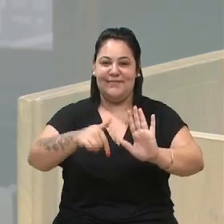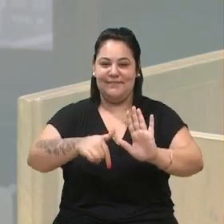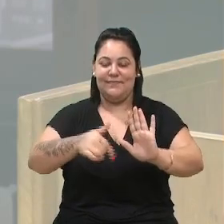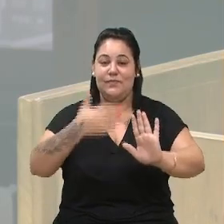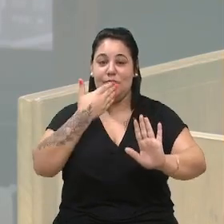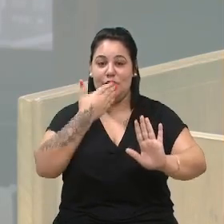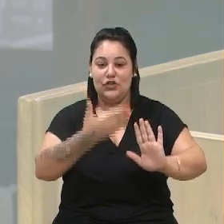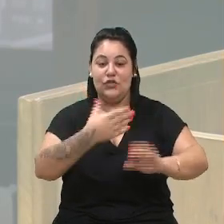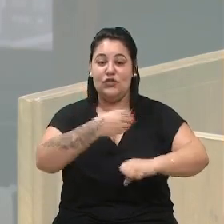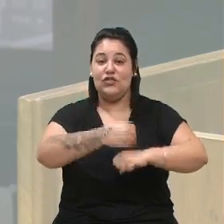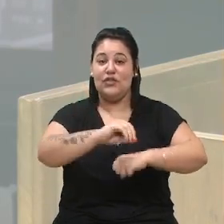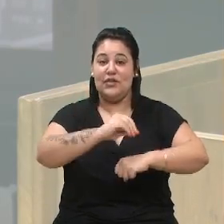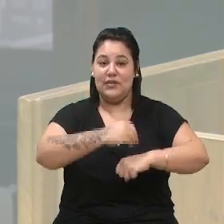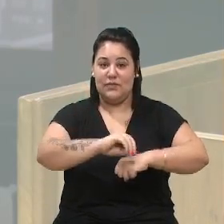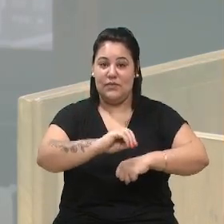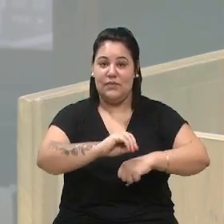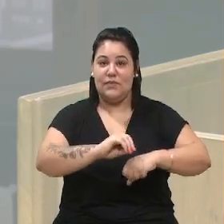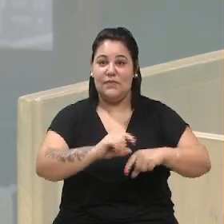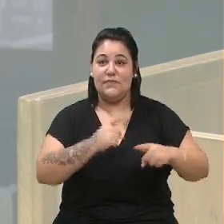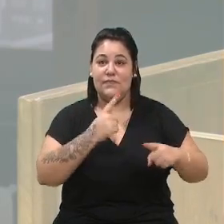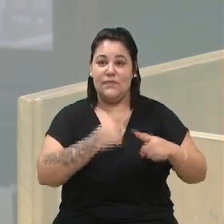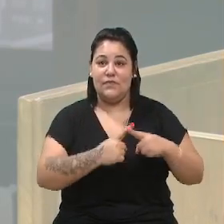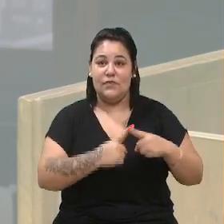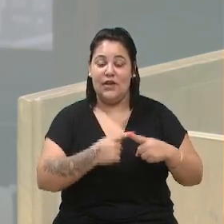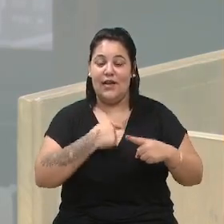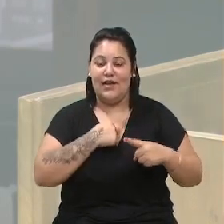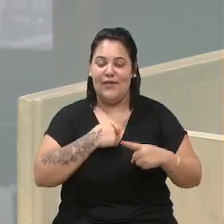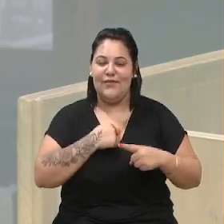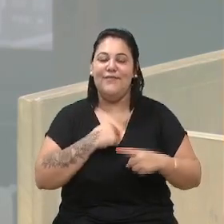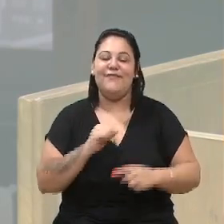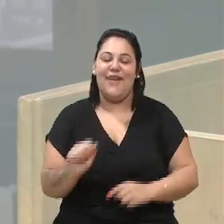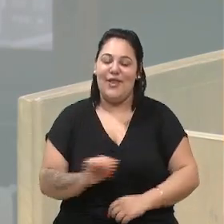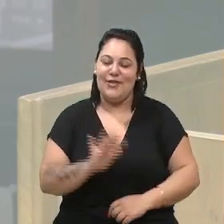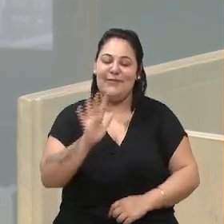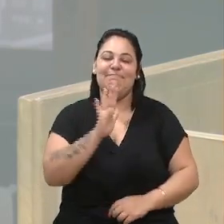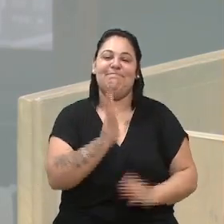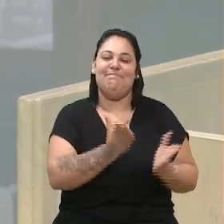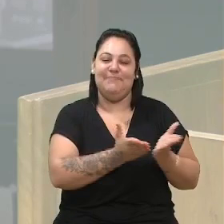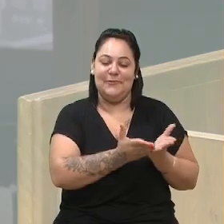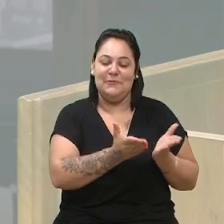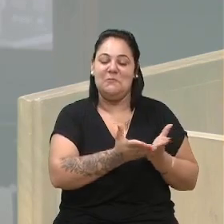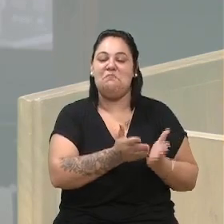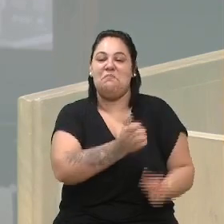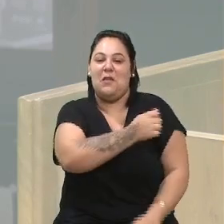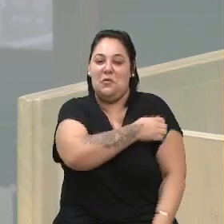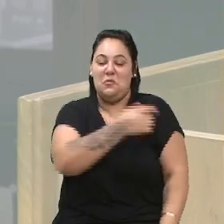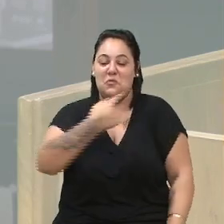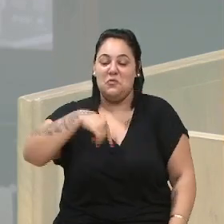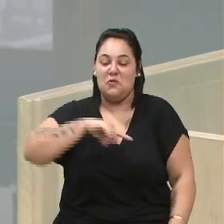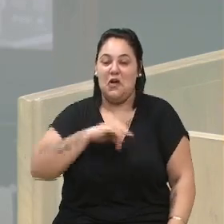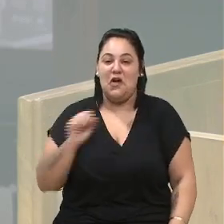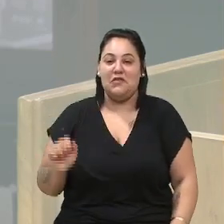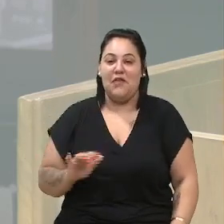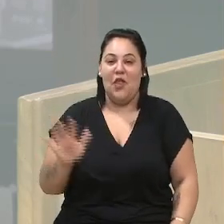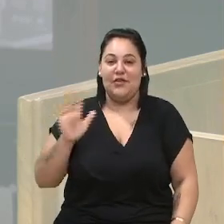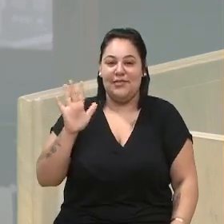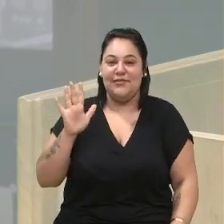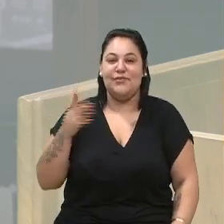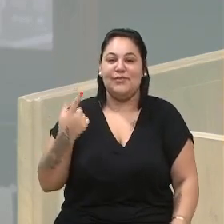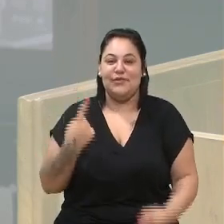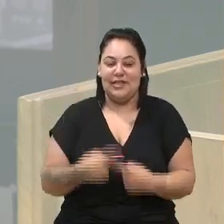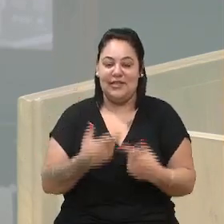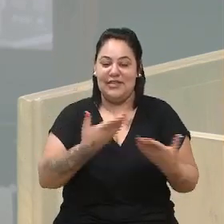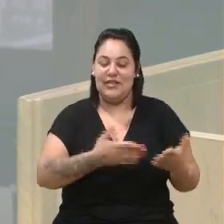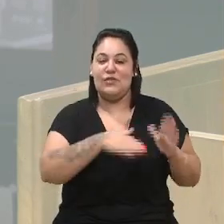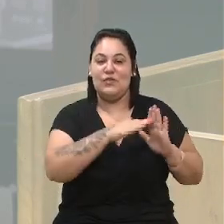pedido de indicação, porque eu valorizo os estudantes, a gente valoriza através dessa iniciativa e